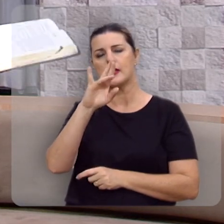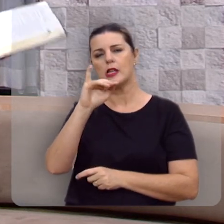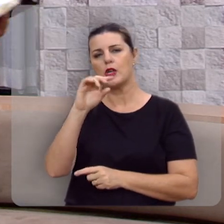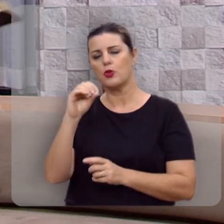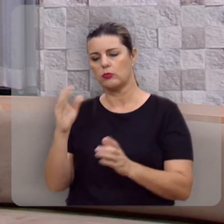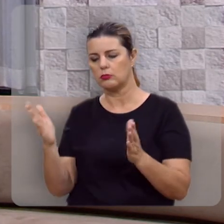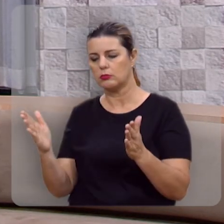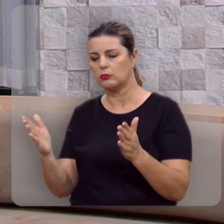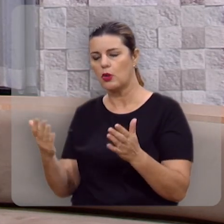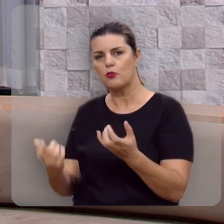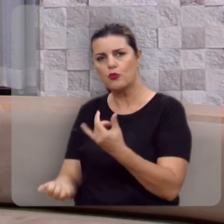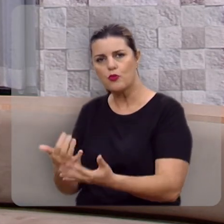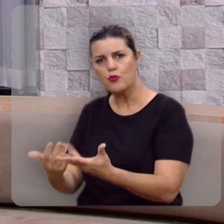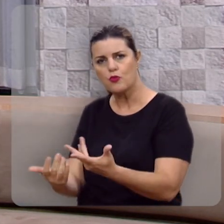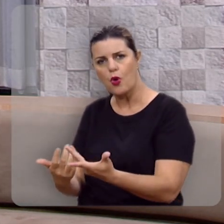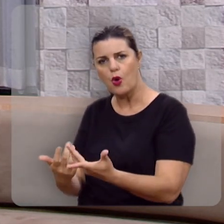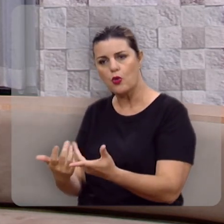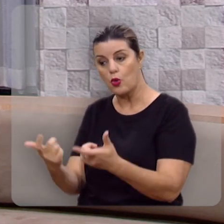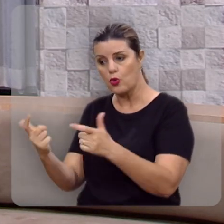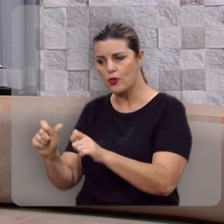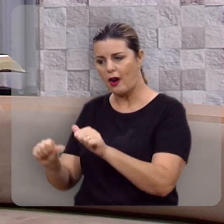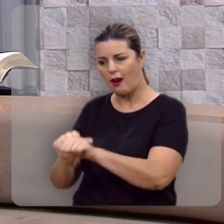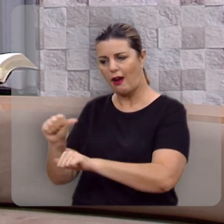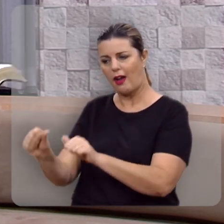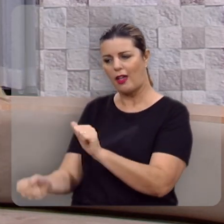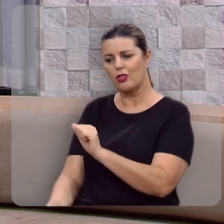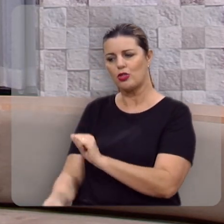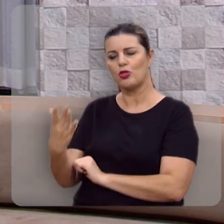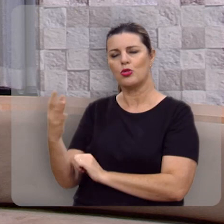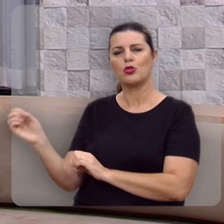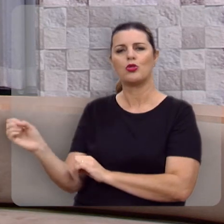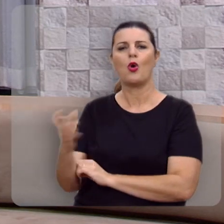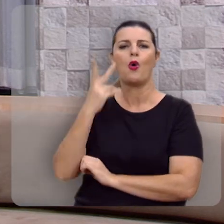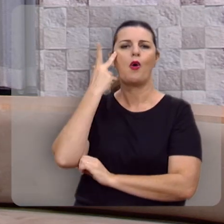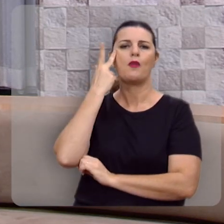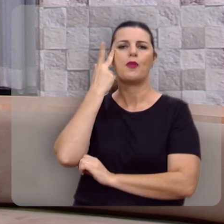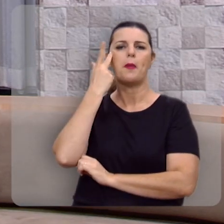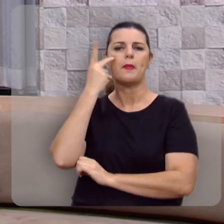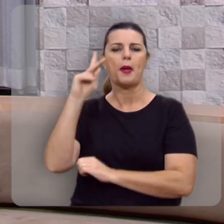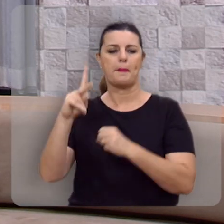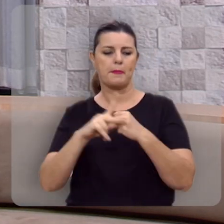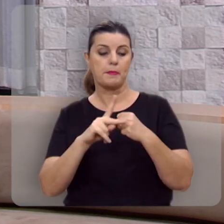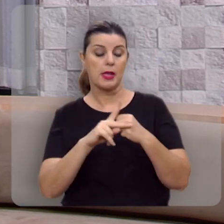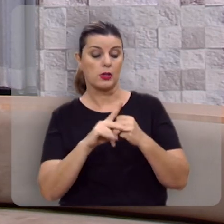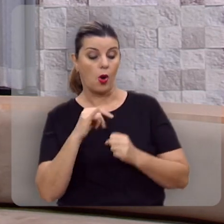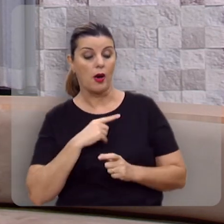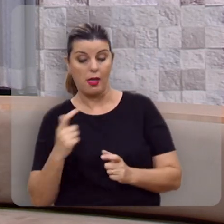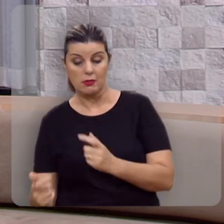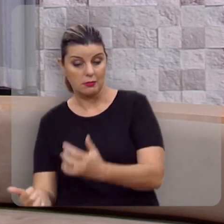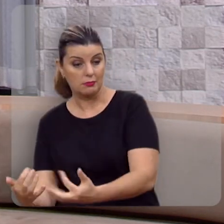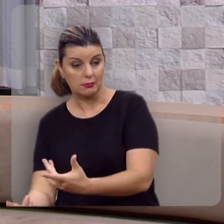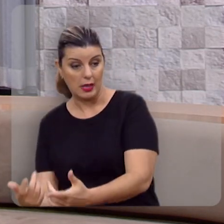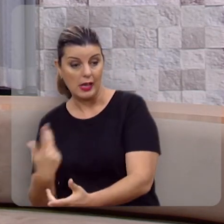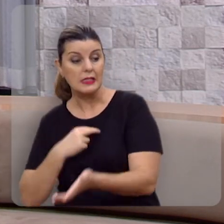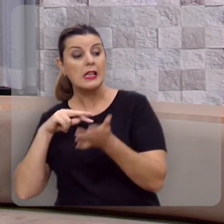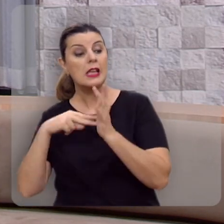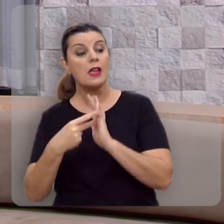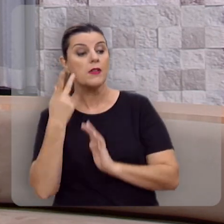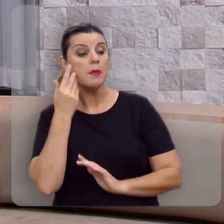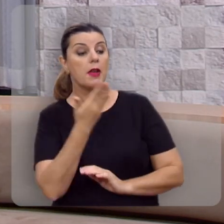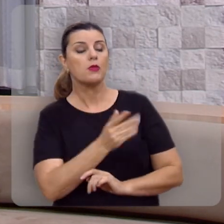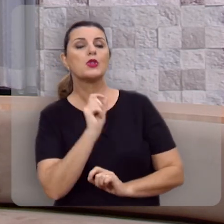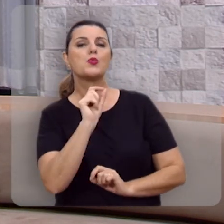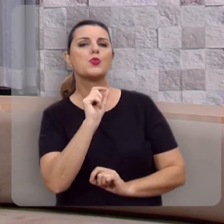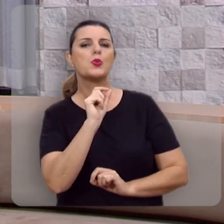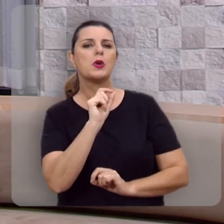foi restaurado por Jesus. Jesus colocou aquele braseiro ali para dizer uma coisa para Pedro. Pedro, eu coloquei esse braseiro aqui para dizer para você